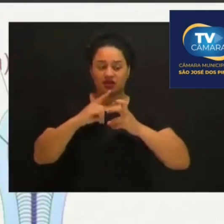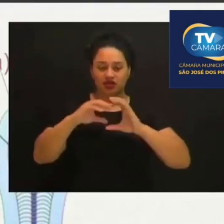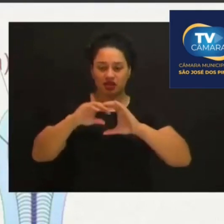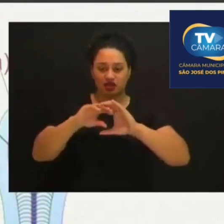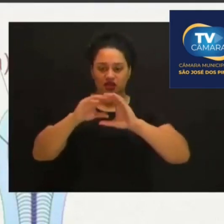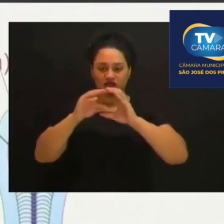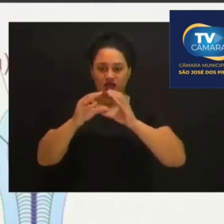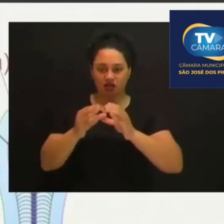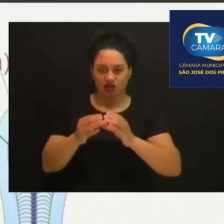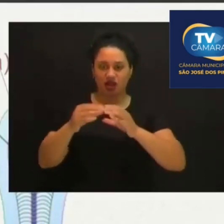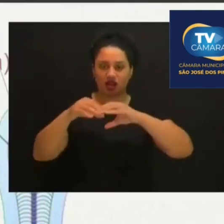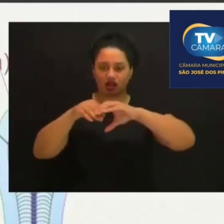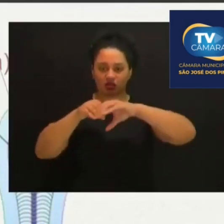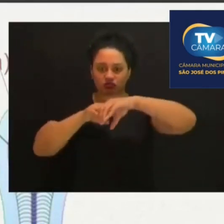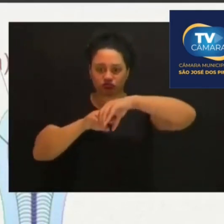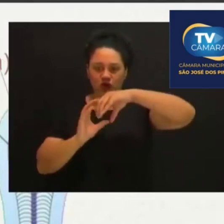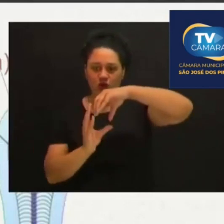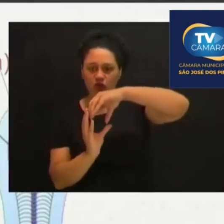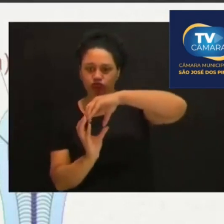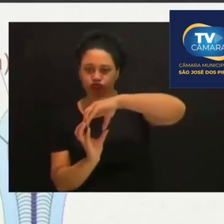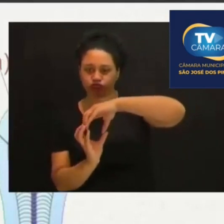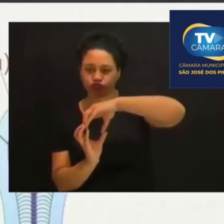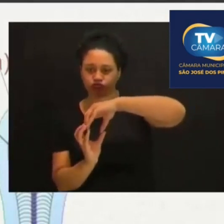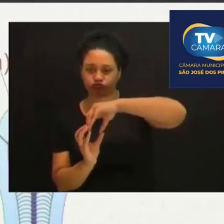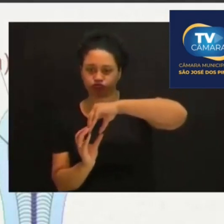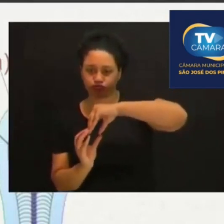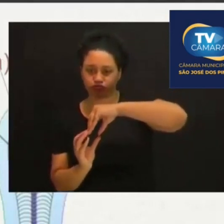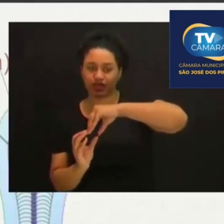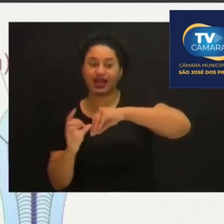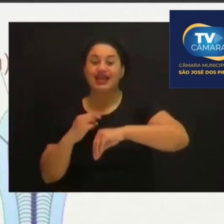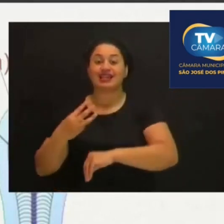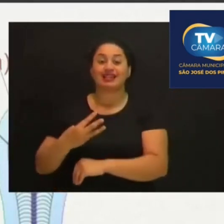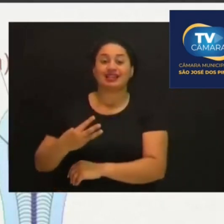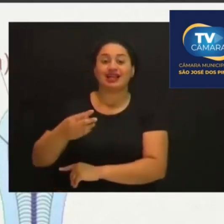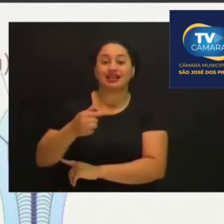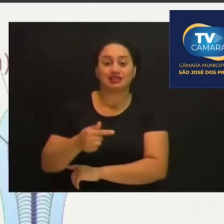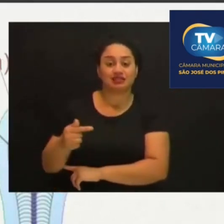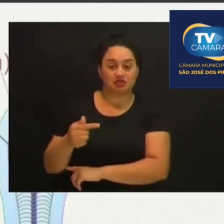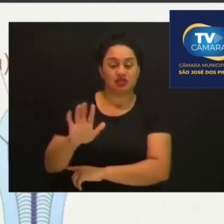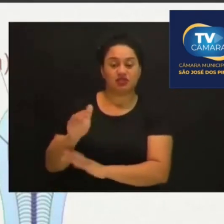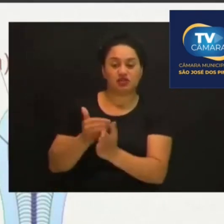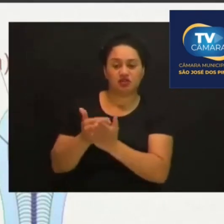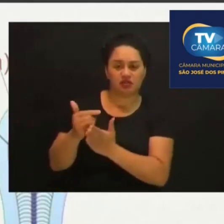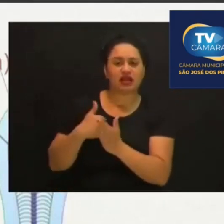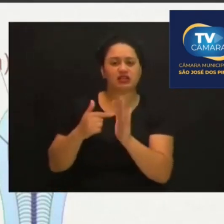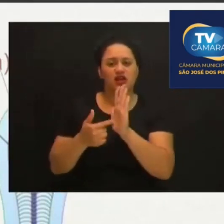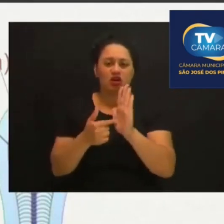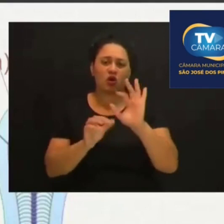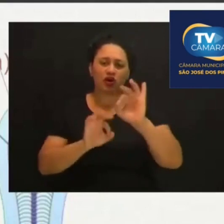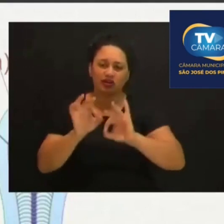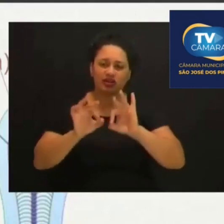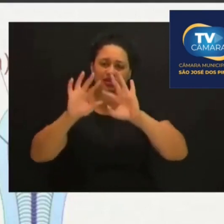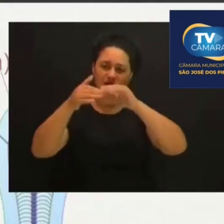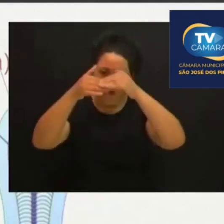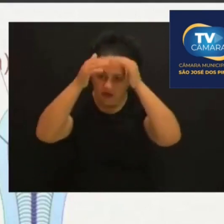extremidade caudal. Tem 3 semanas e já começa a ter algo direcionando para uma cabeça e algo direcionando para